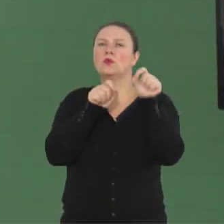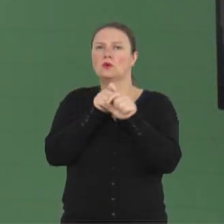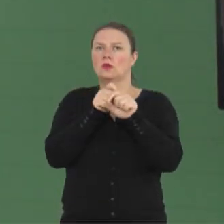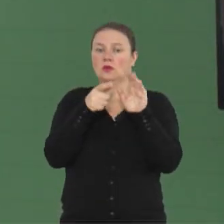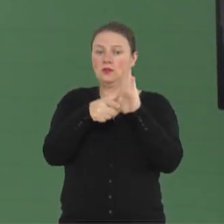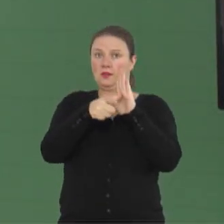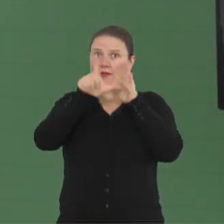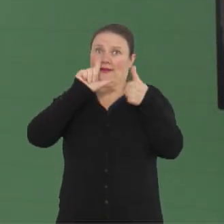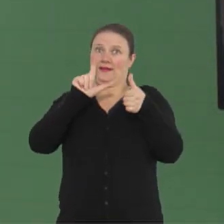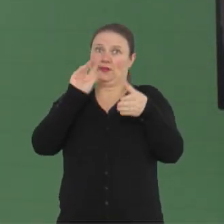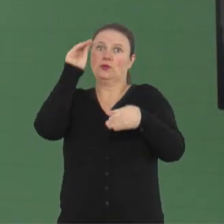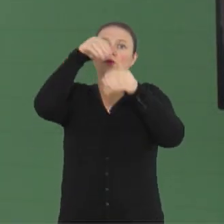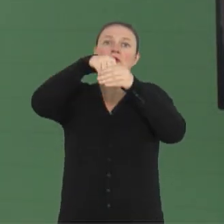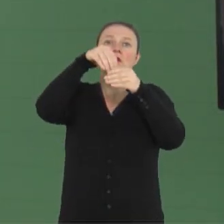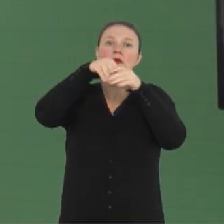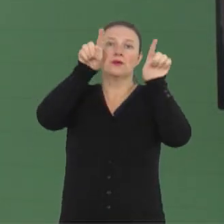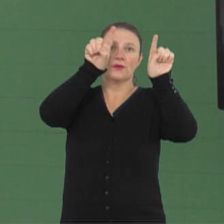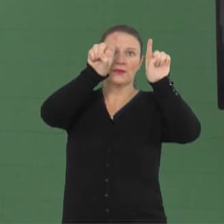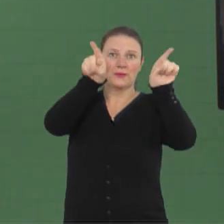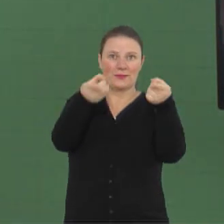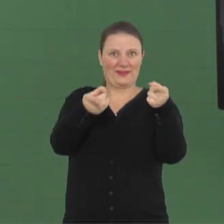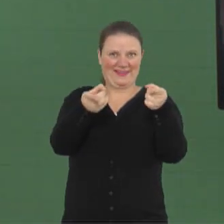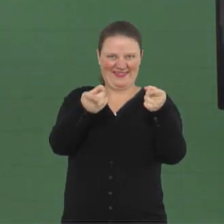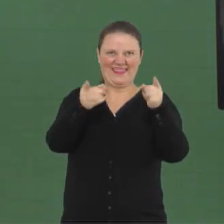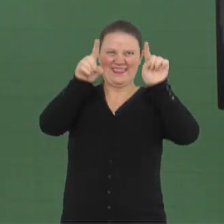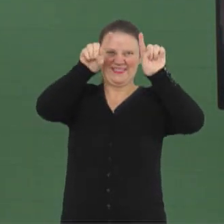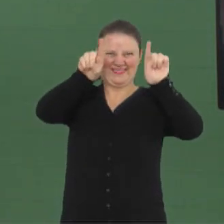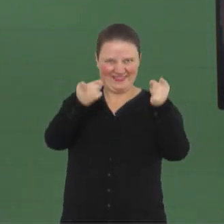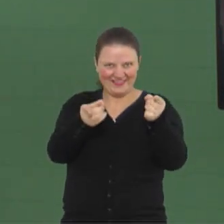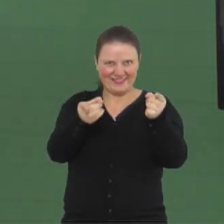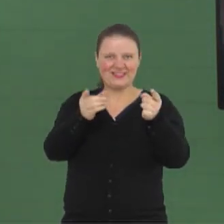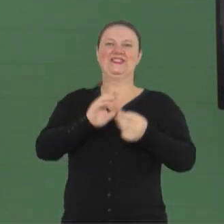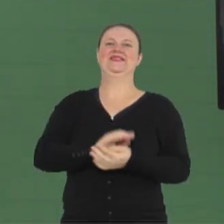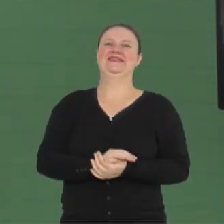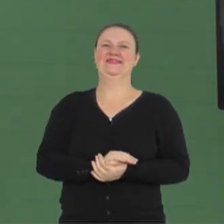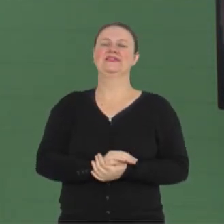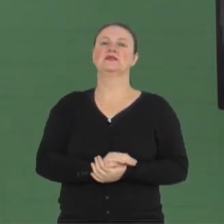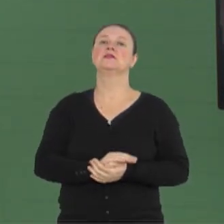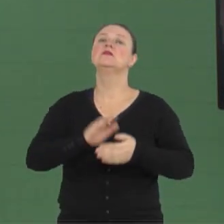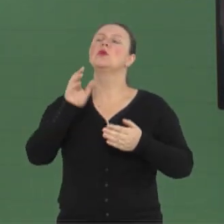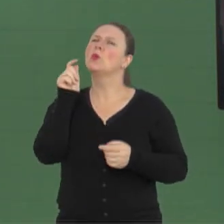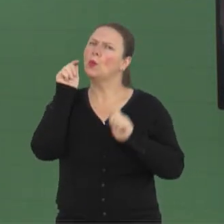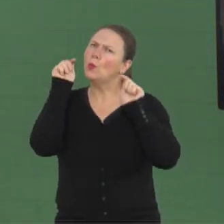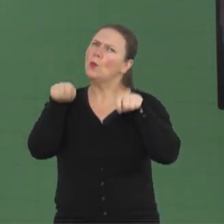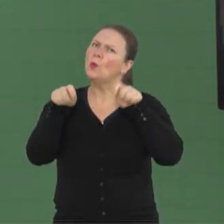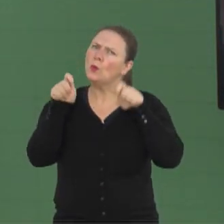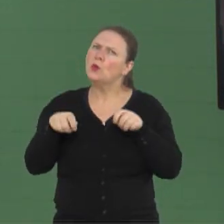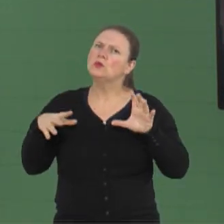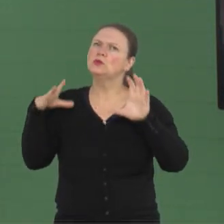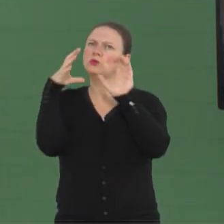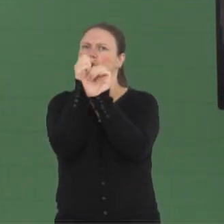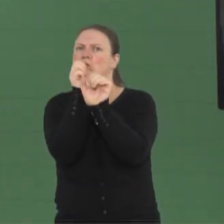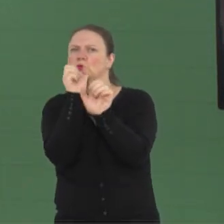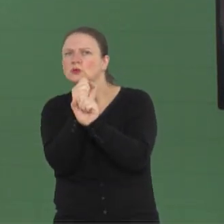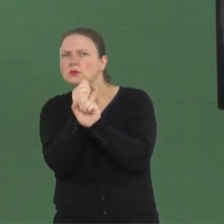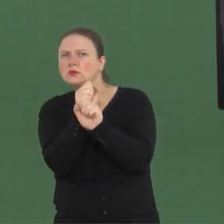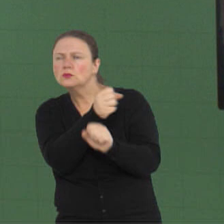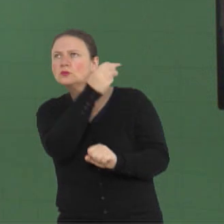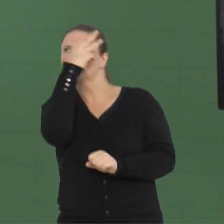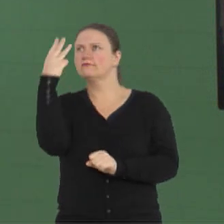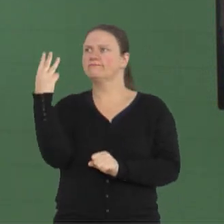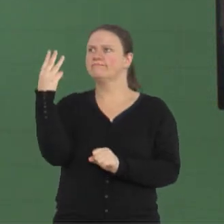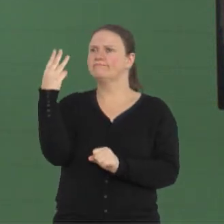resolver primeiro o que está dentro dos parênteses. Será que eu posso somar o 3 com o